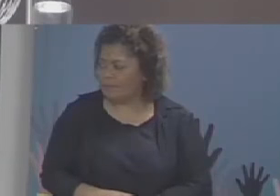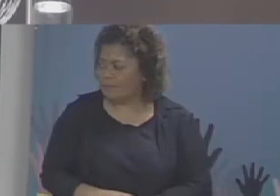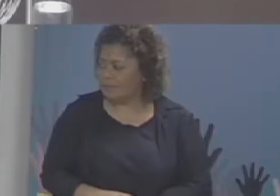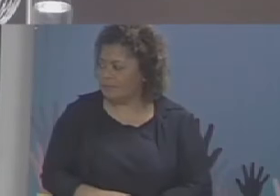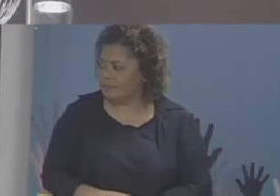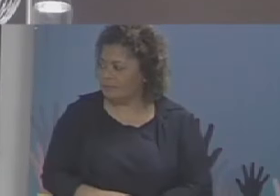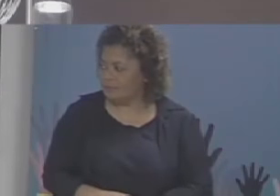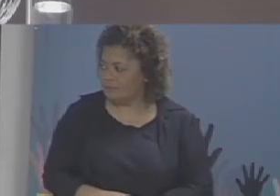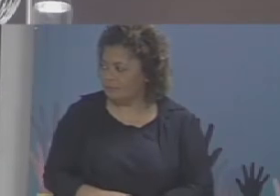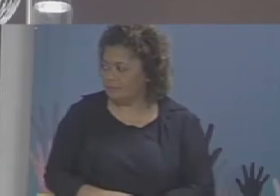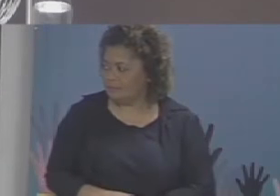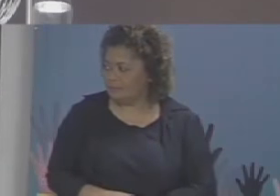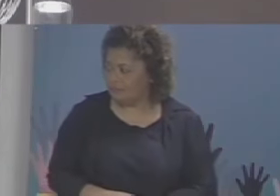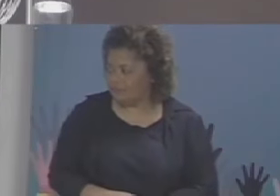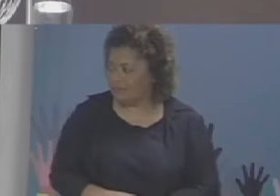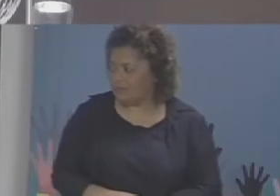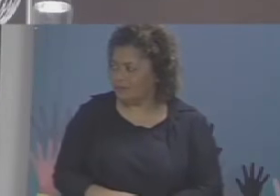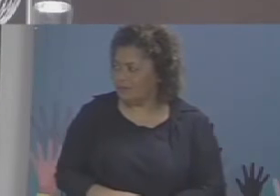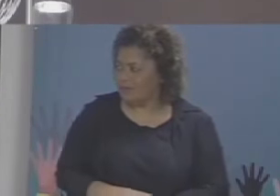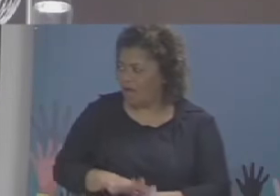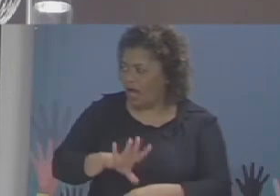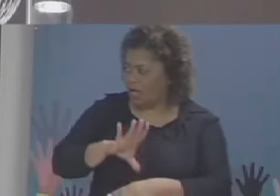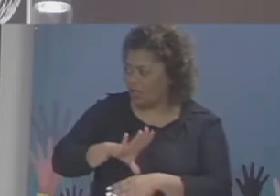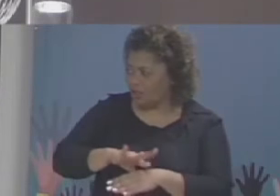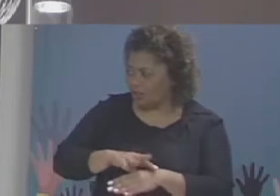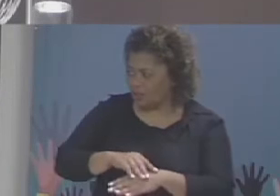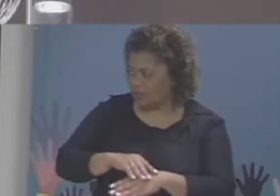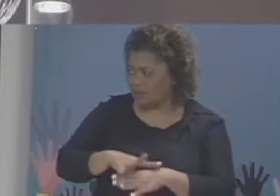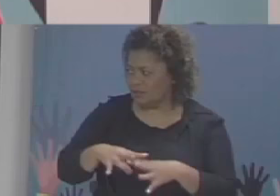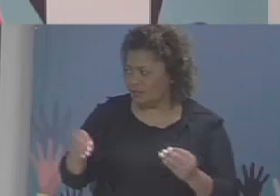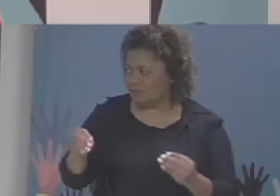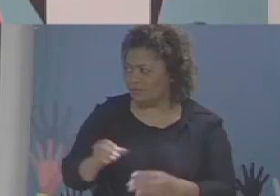O candidato responderá a pergunta de número 15.